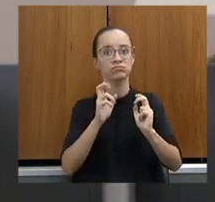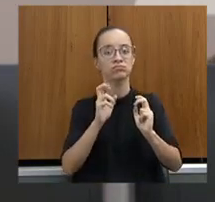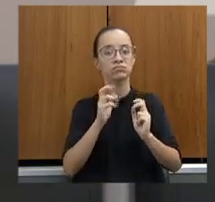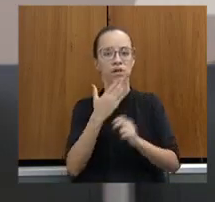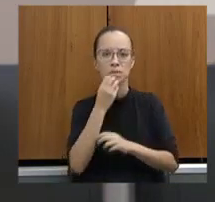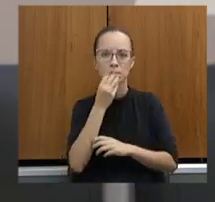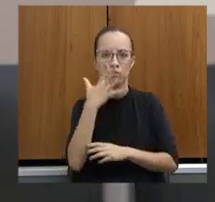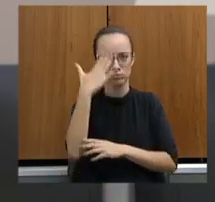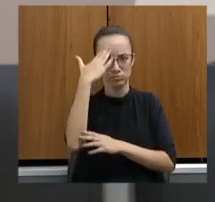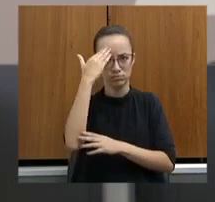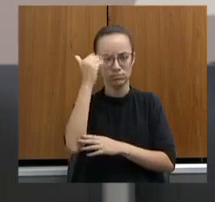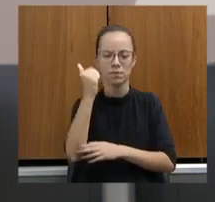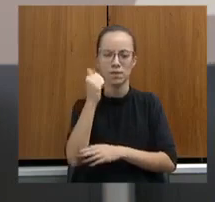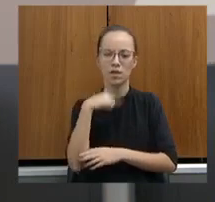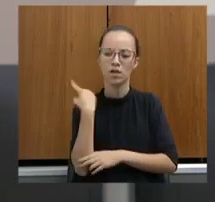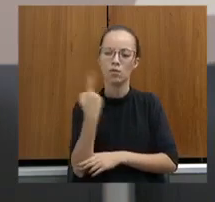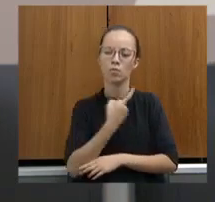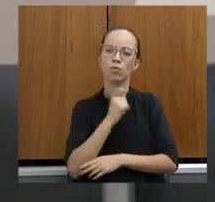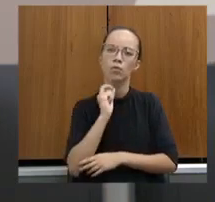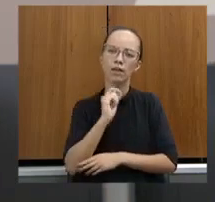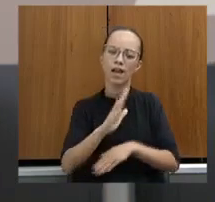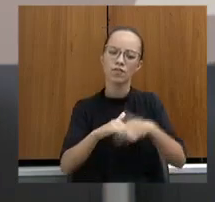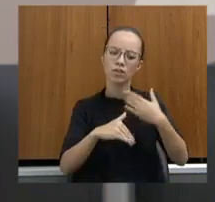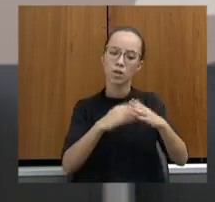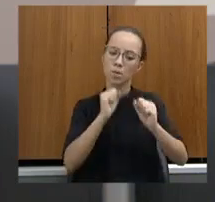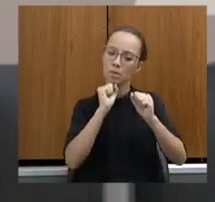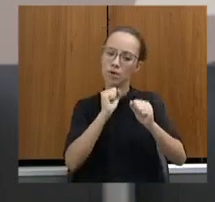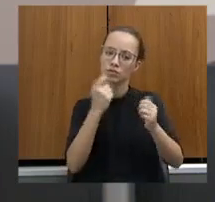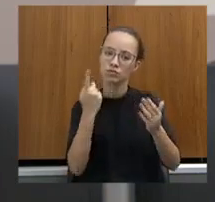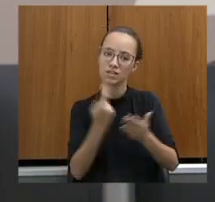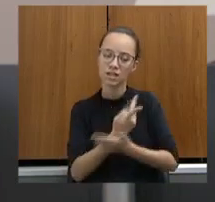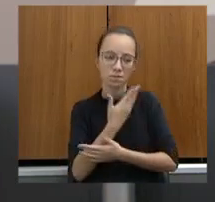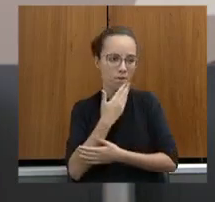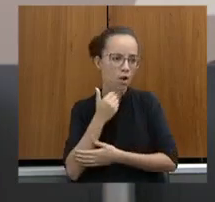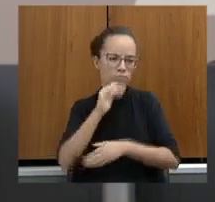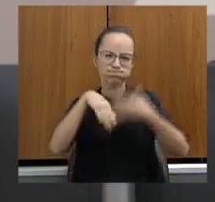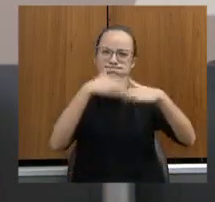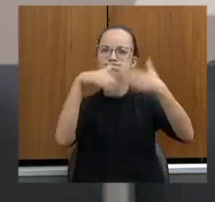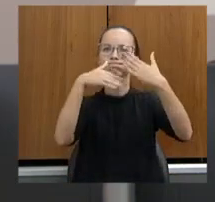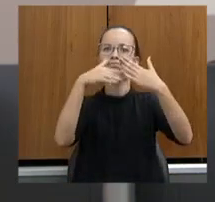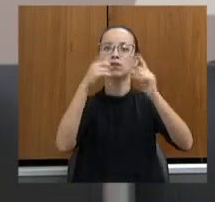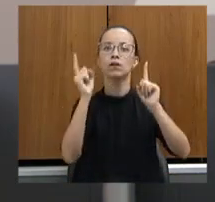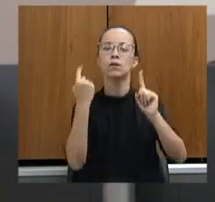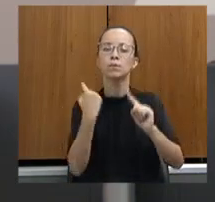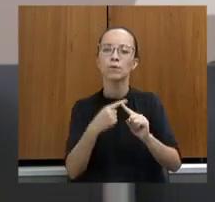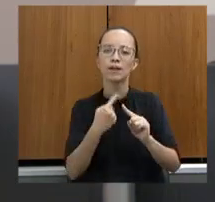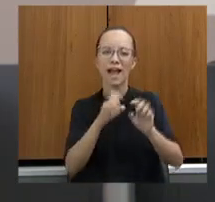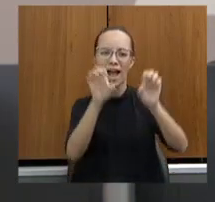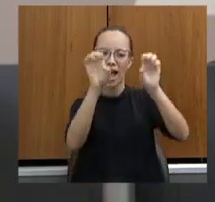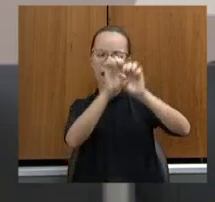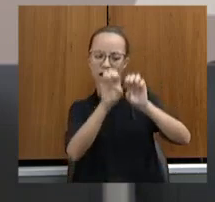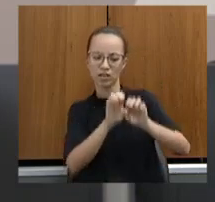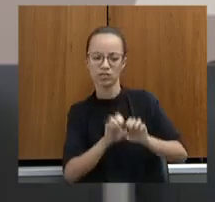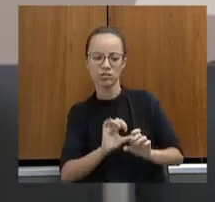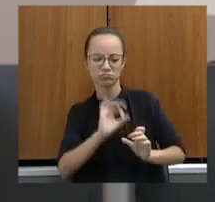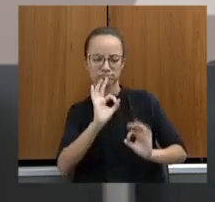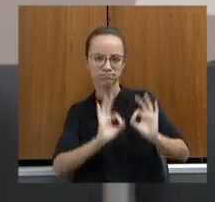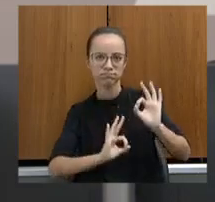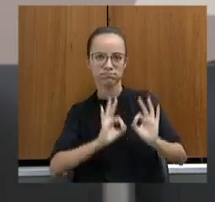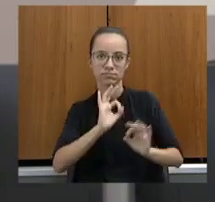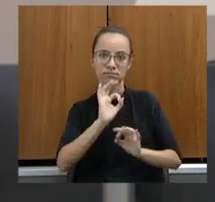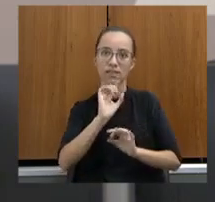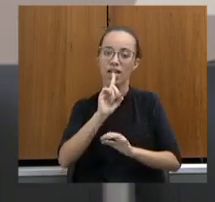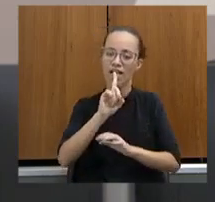é bom sabermos que a evolução poderá ser maior ainda porque a estruturação ela é real e ela é